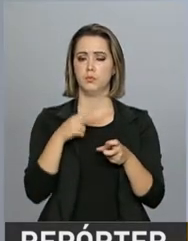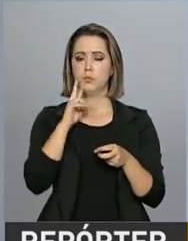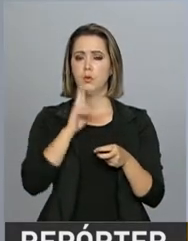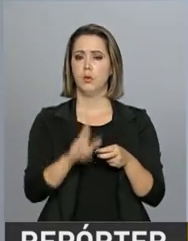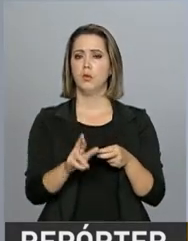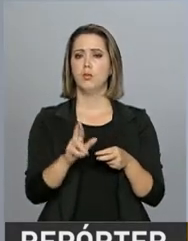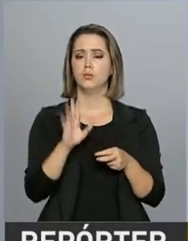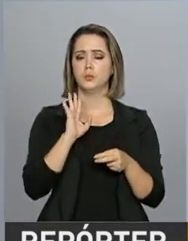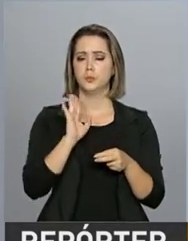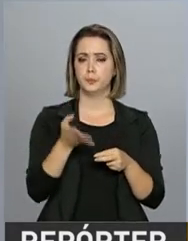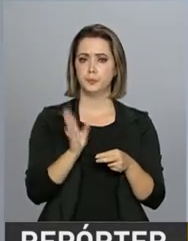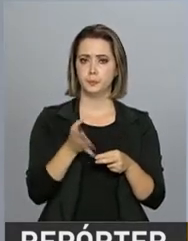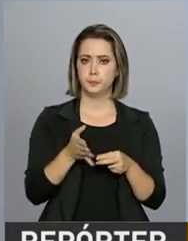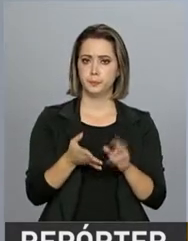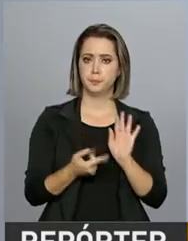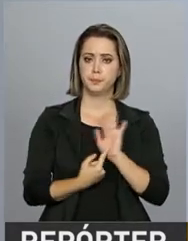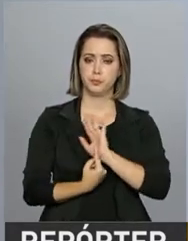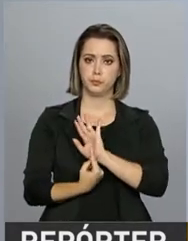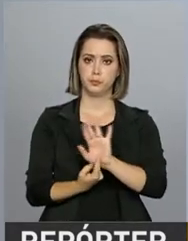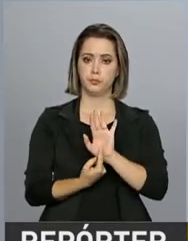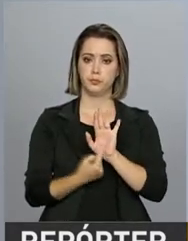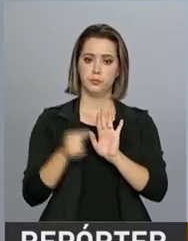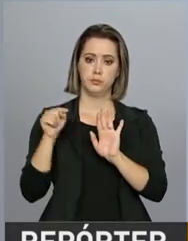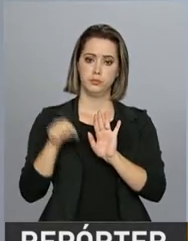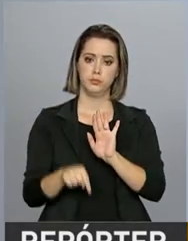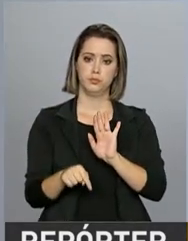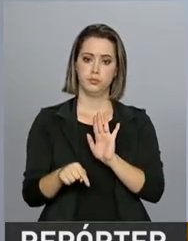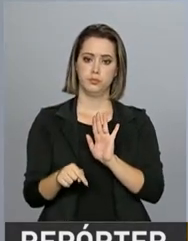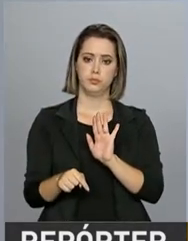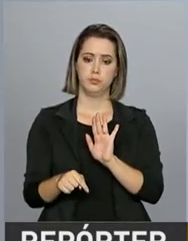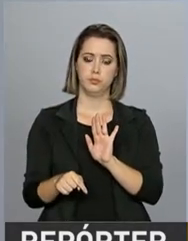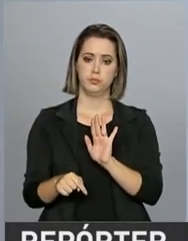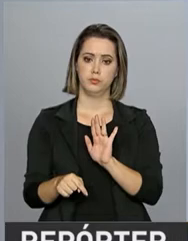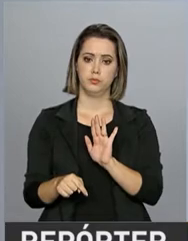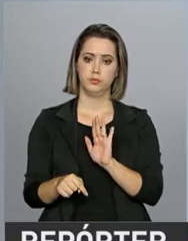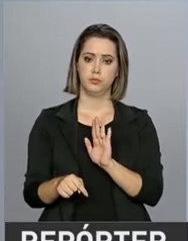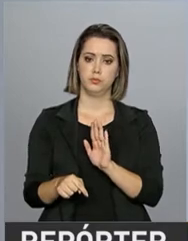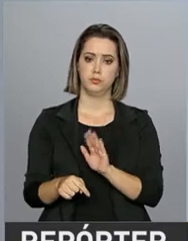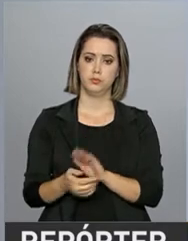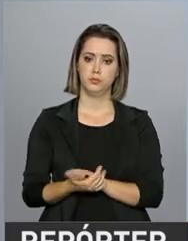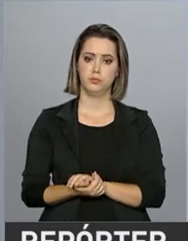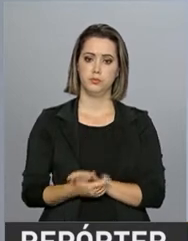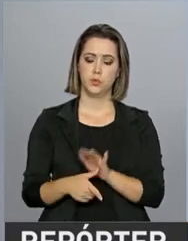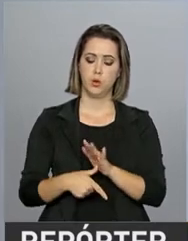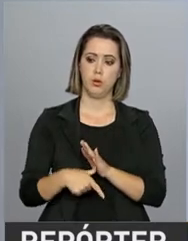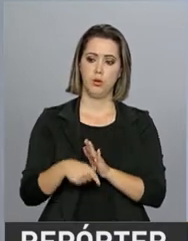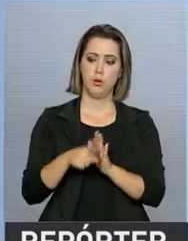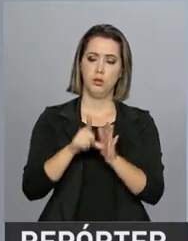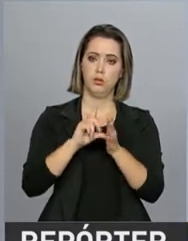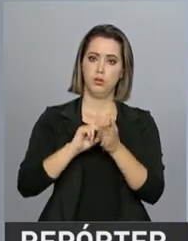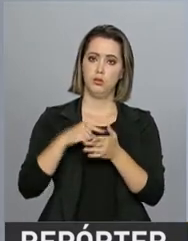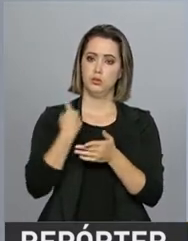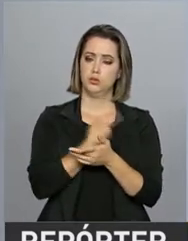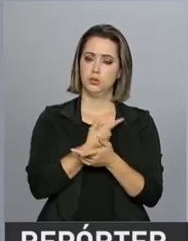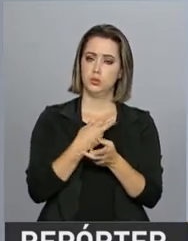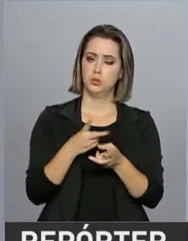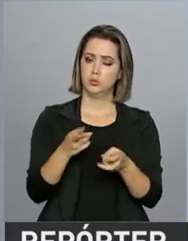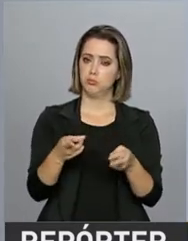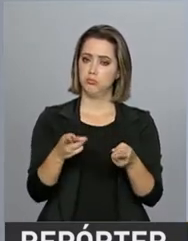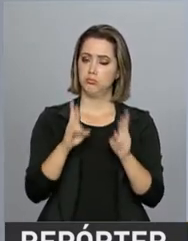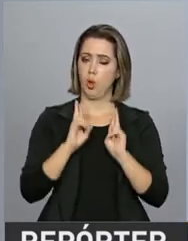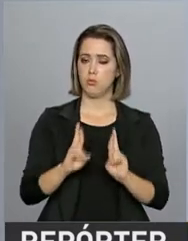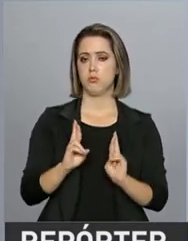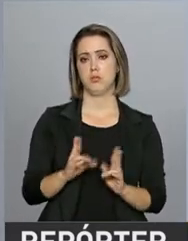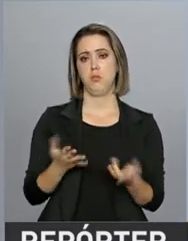foram demonstrados aqui muito muito antes do que nós supúnhamos